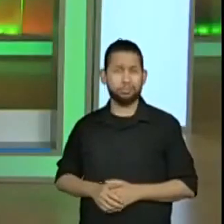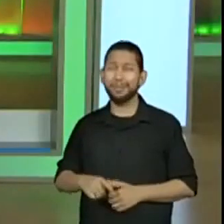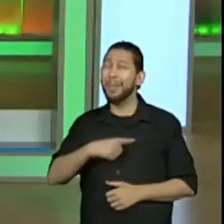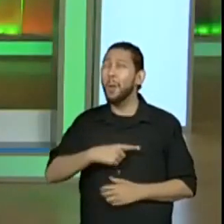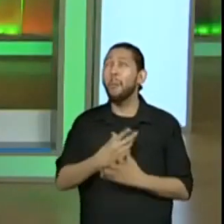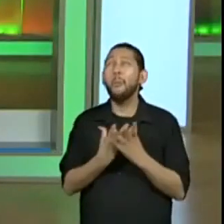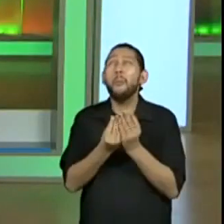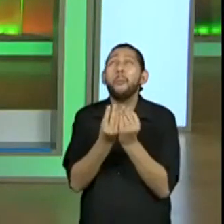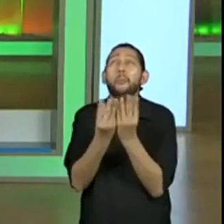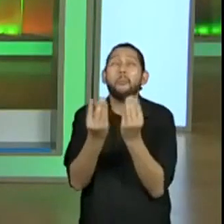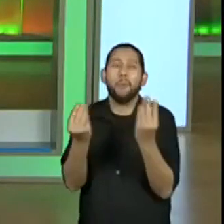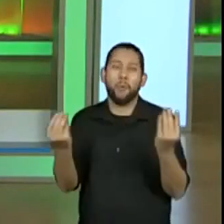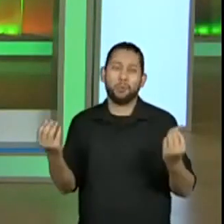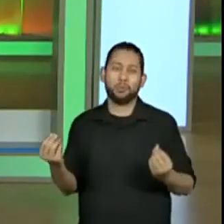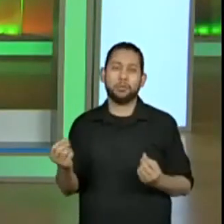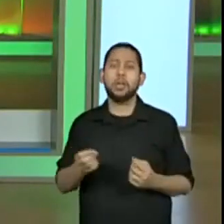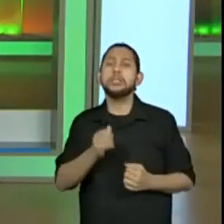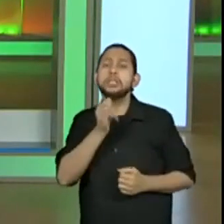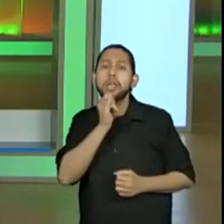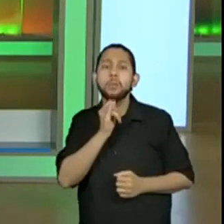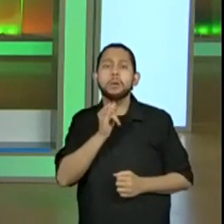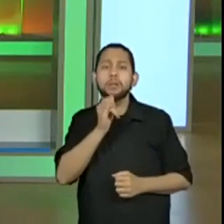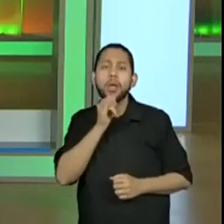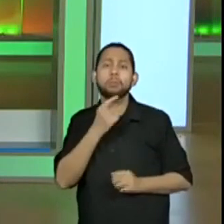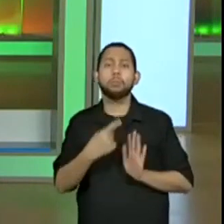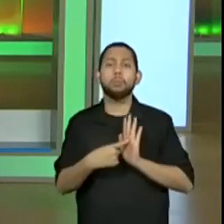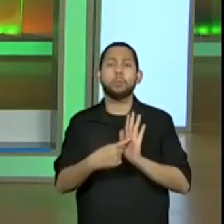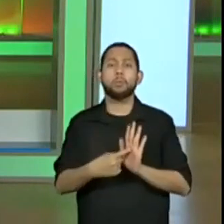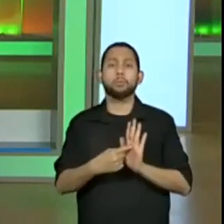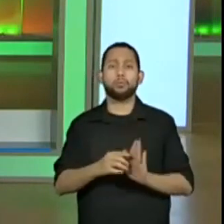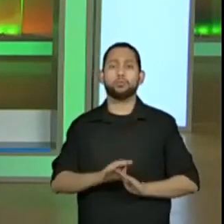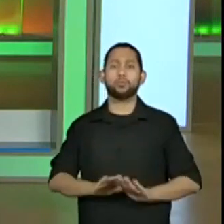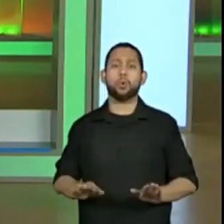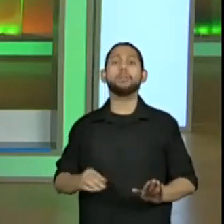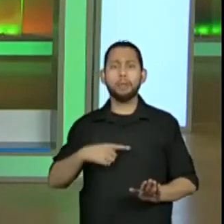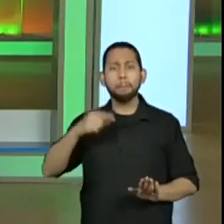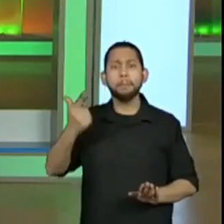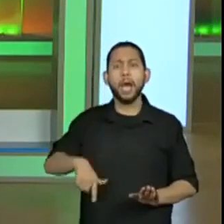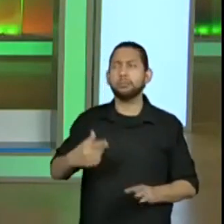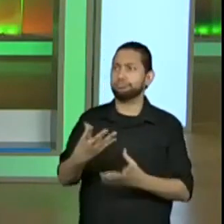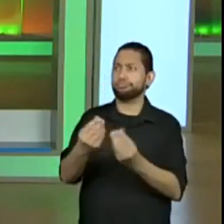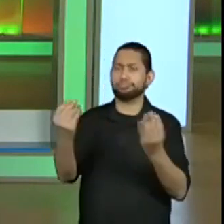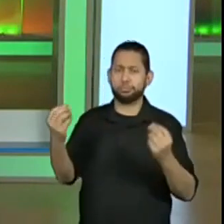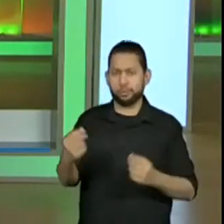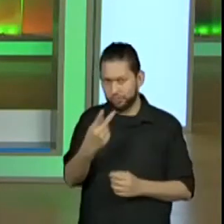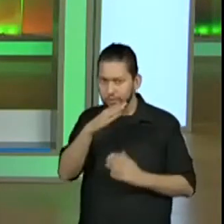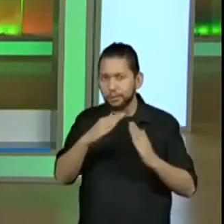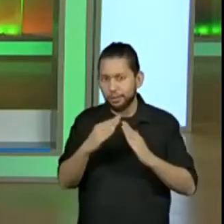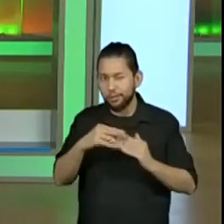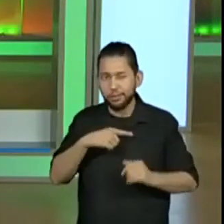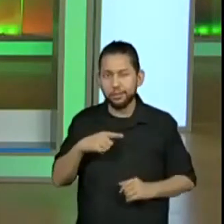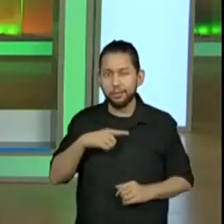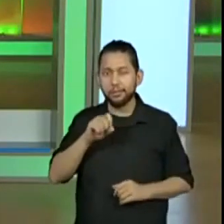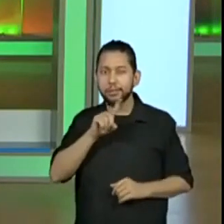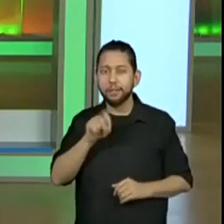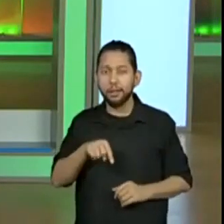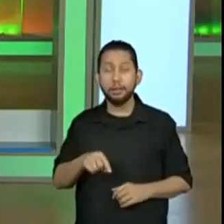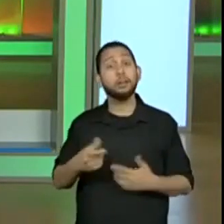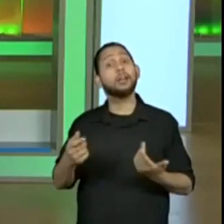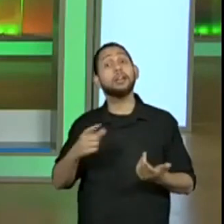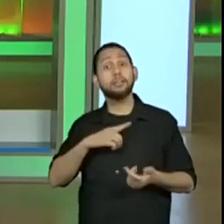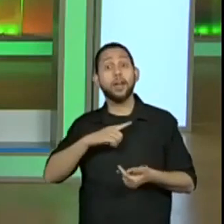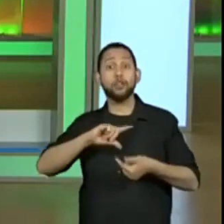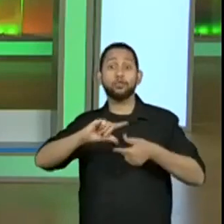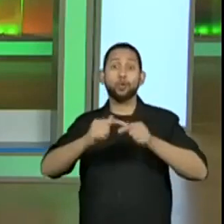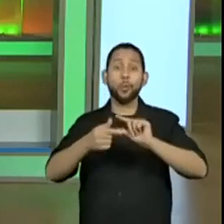são só alguns exemplos que a Pro trouxe, mas existem vários. E, às vezes, até vocês em casa têm algum jogo de tabuleiro formas também. Formas geométricas. De